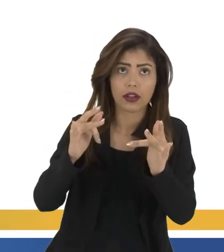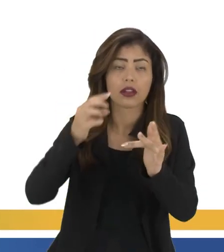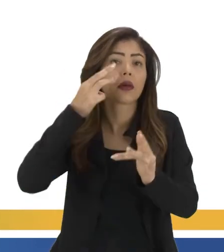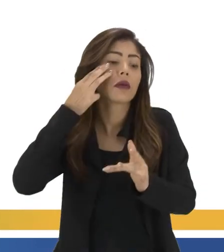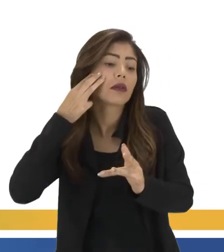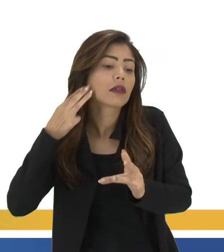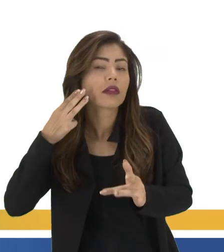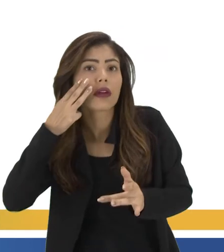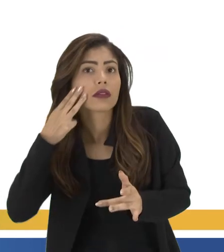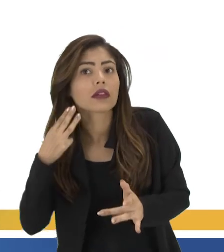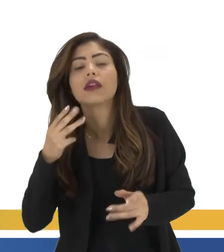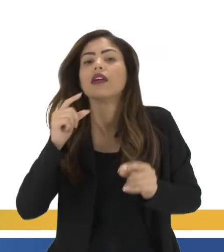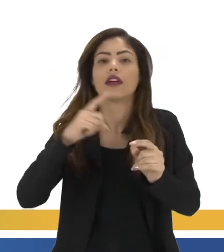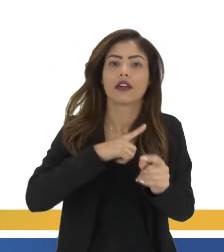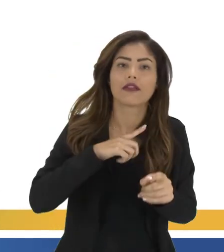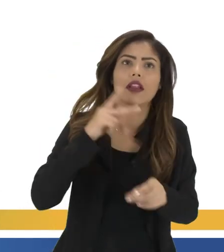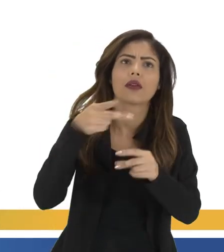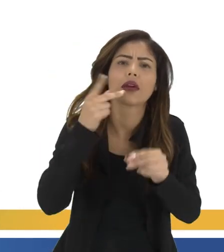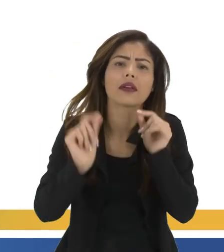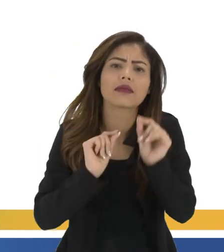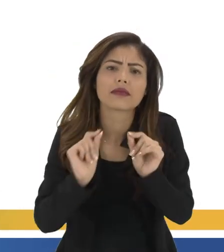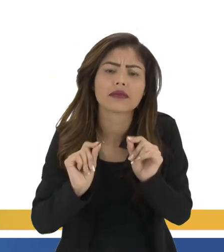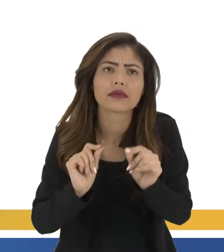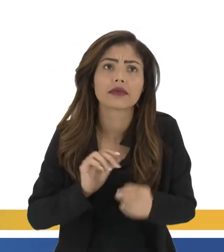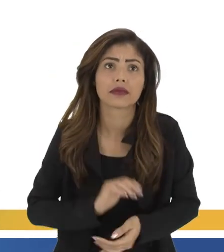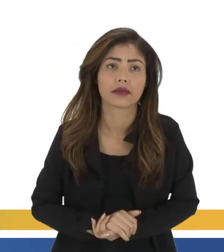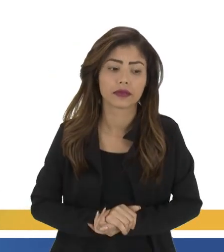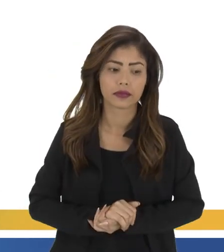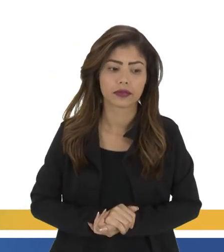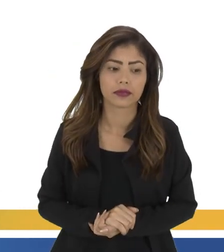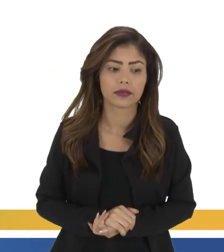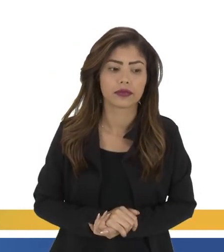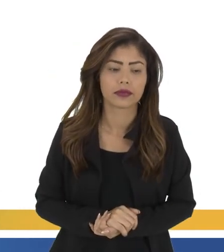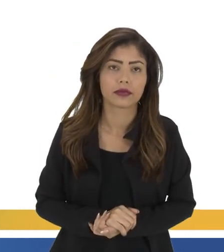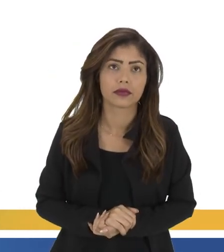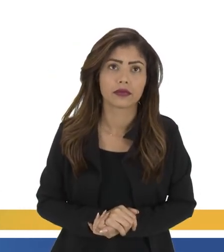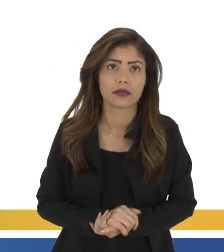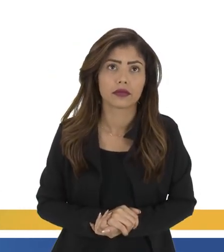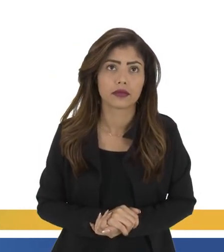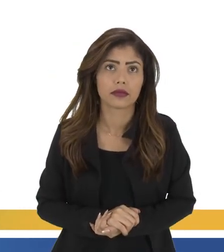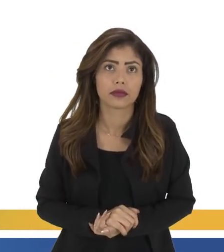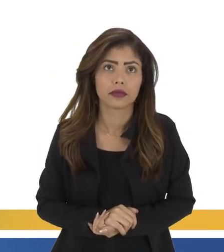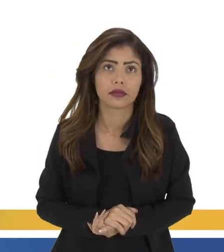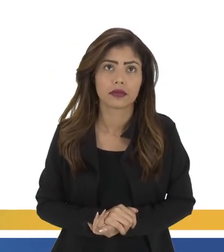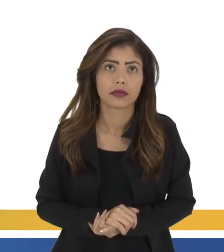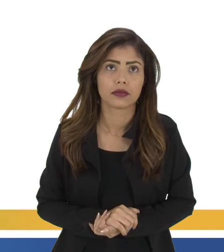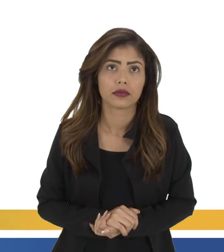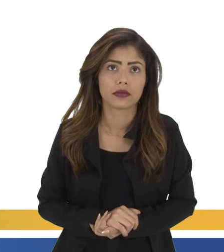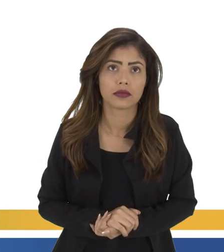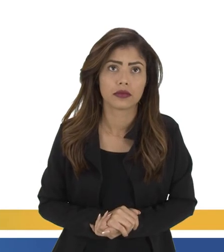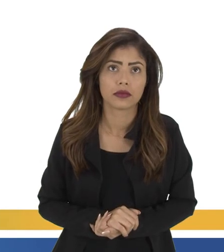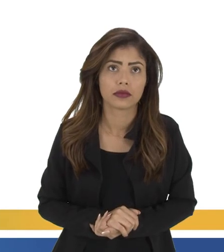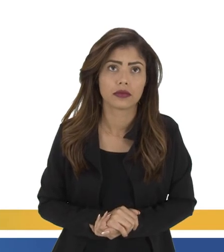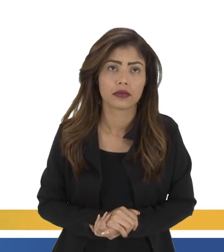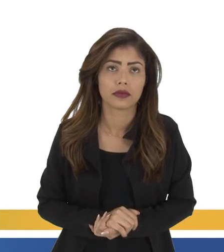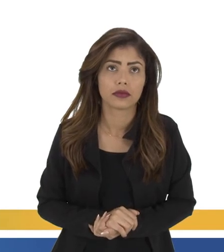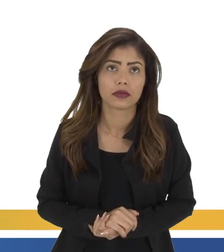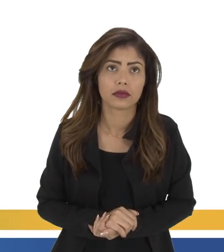a pretendente, na verdade, fala para ele. One day, you won't resist taking a